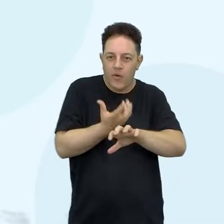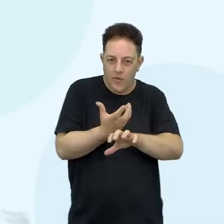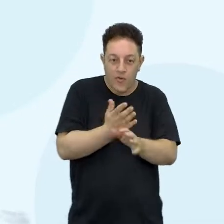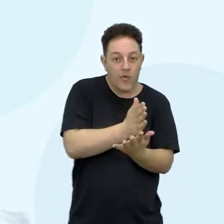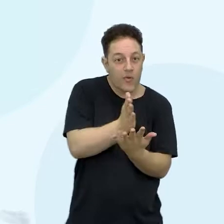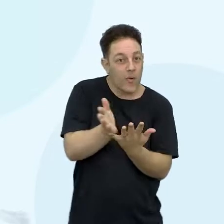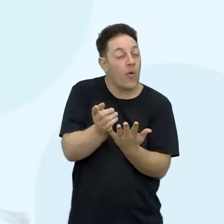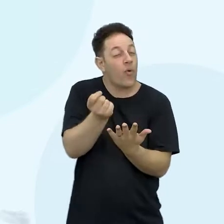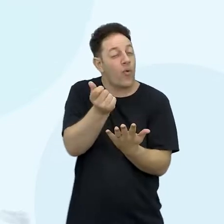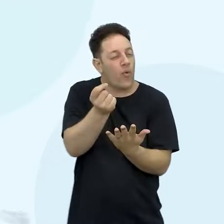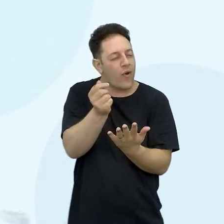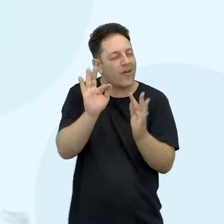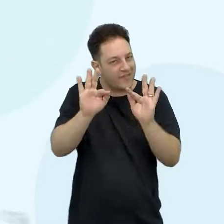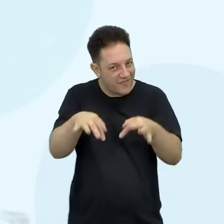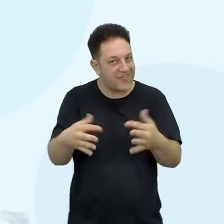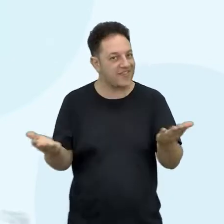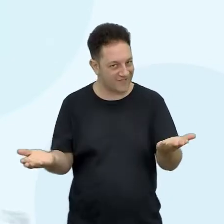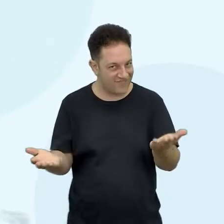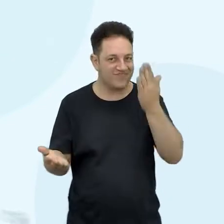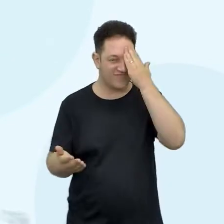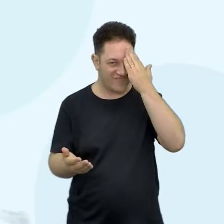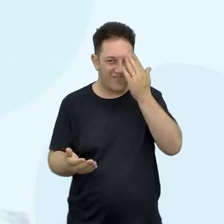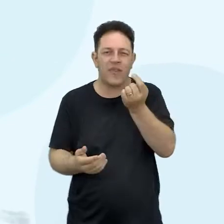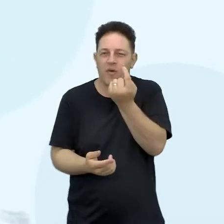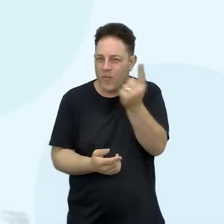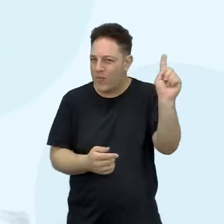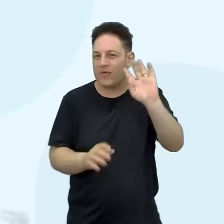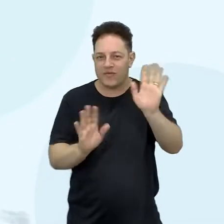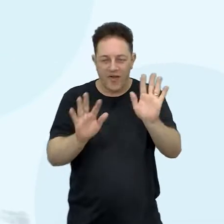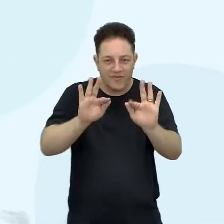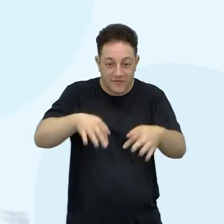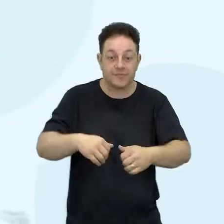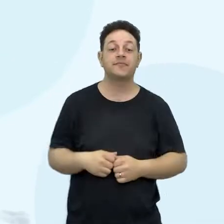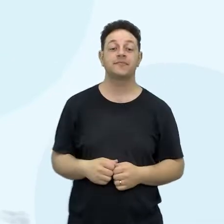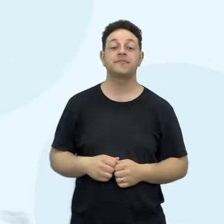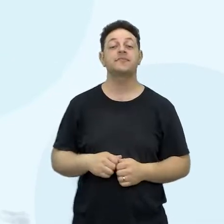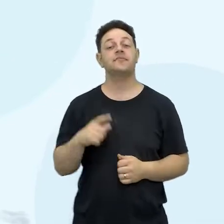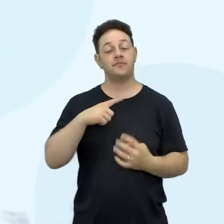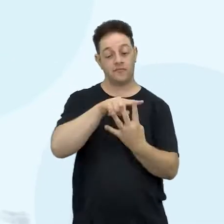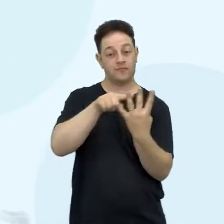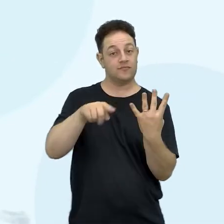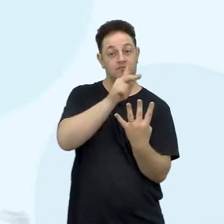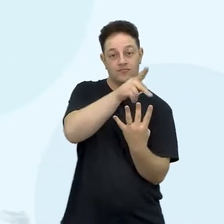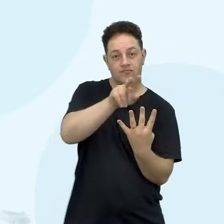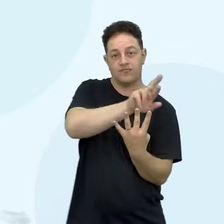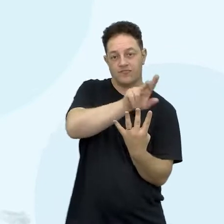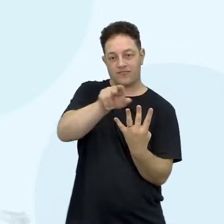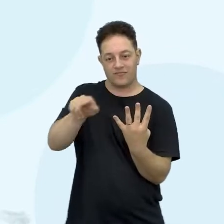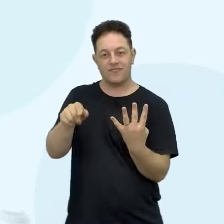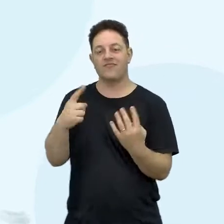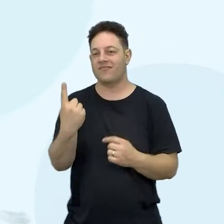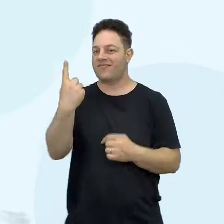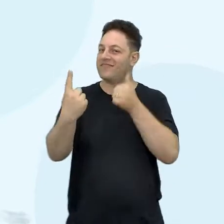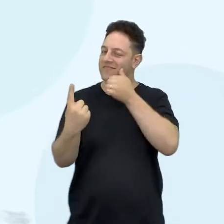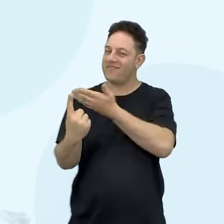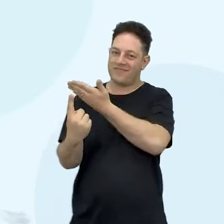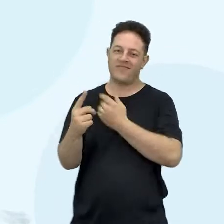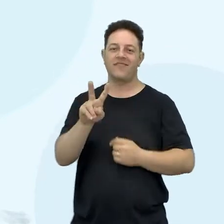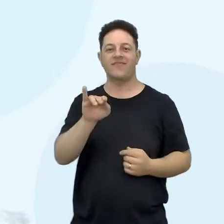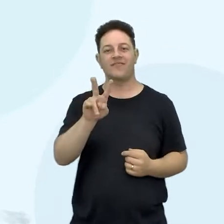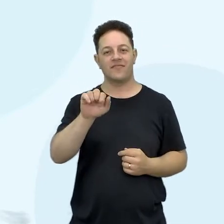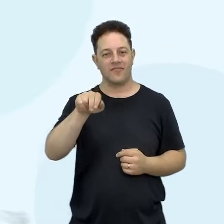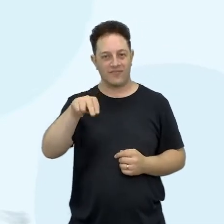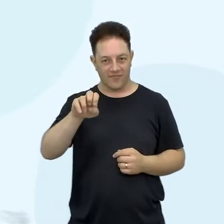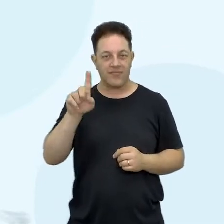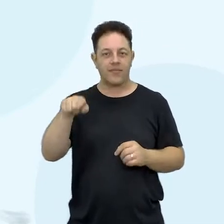está quase acabando, não é mesmo? Estamos na nossa última atividade. Somos 4 professores e eu sou uma delas aí com fenômenos físicos